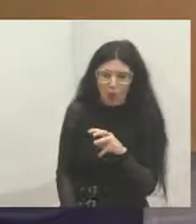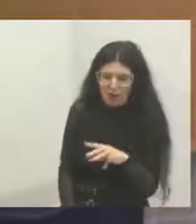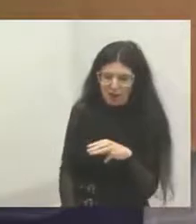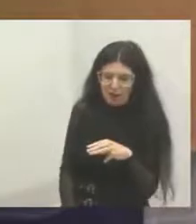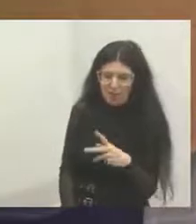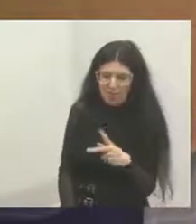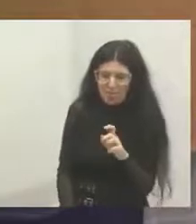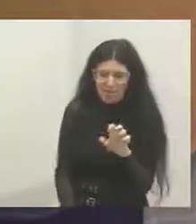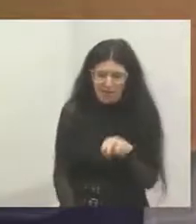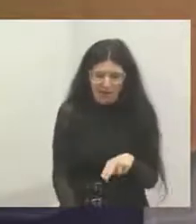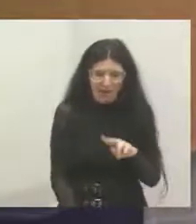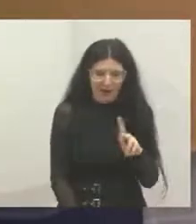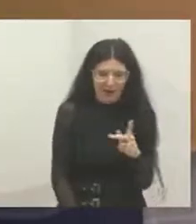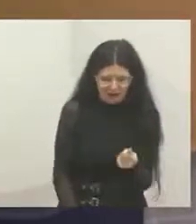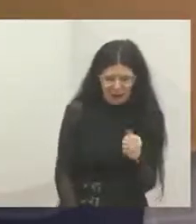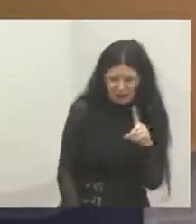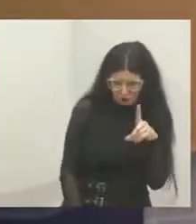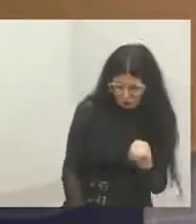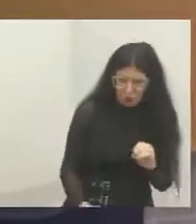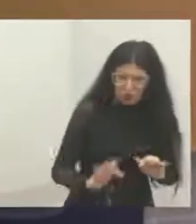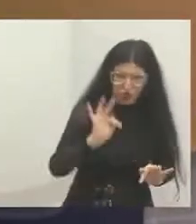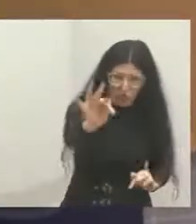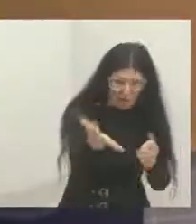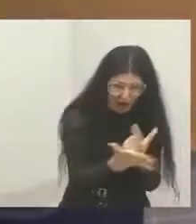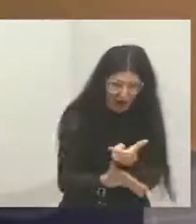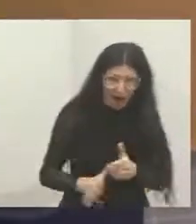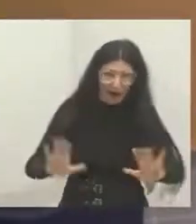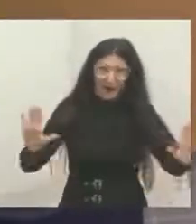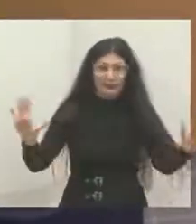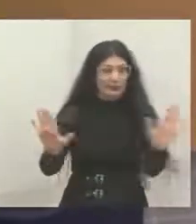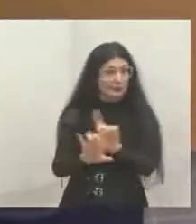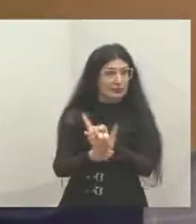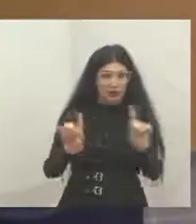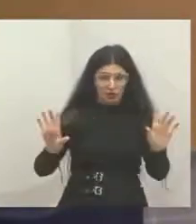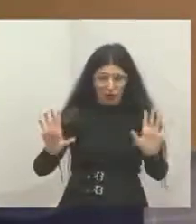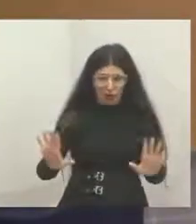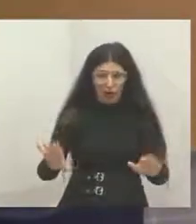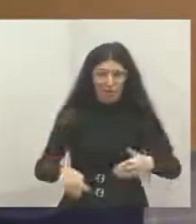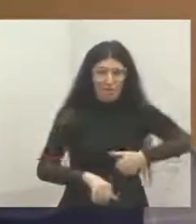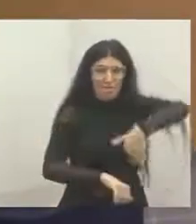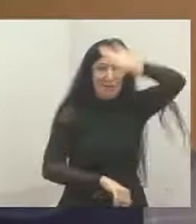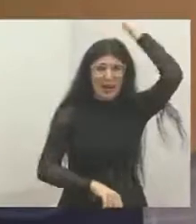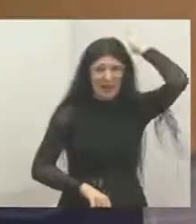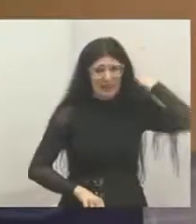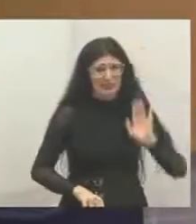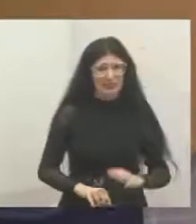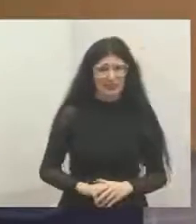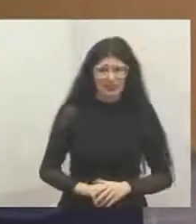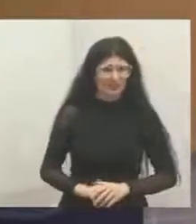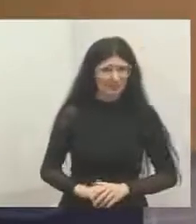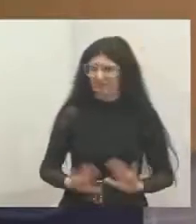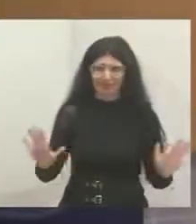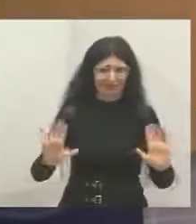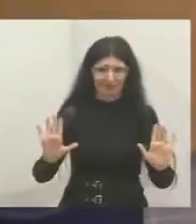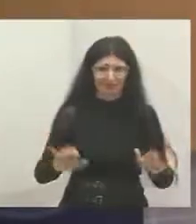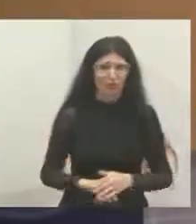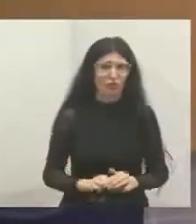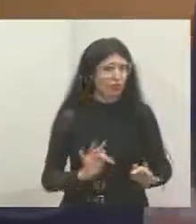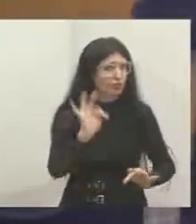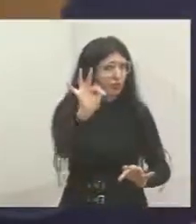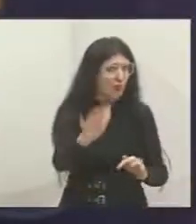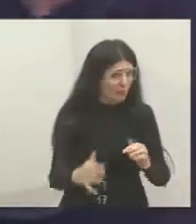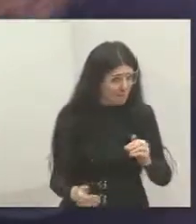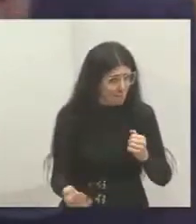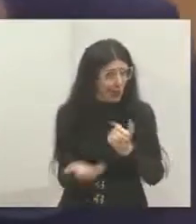Se nós fizermos o empenhado, até eu pegar o balancete aqui, o empenhado ainda está um valor muito maior. Só um instantinho, eu vou pegar aqui o número que eu não tenho de cabeça. Só um